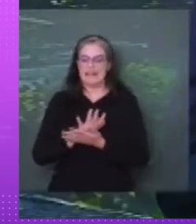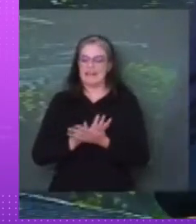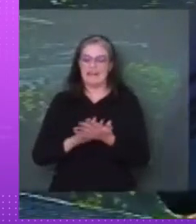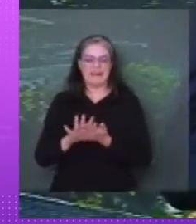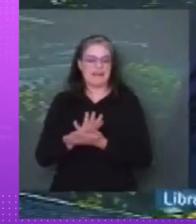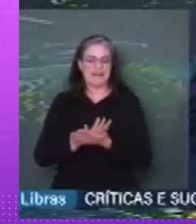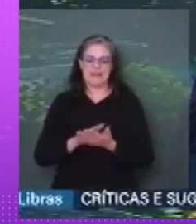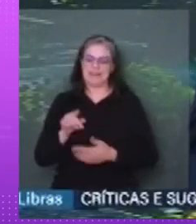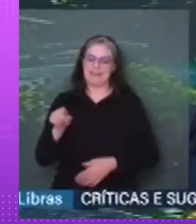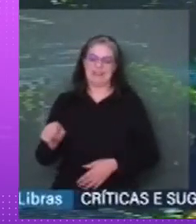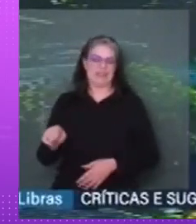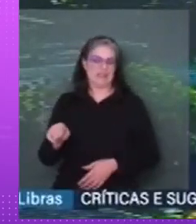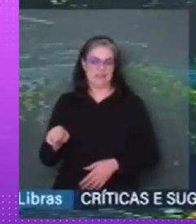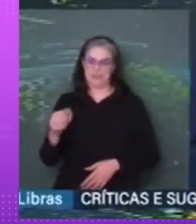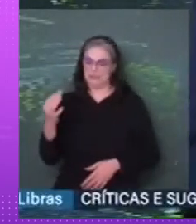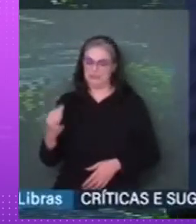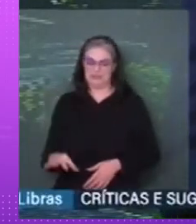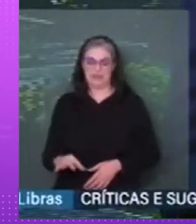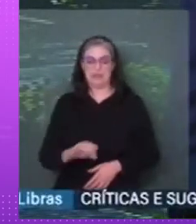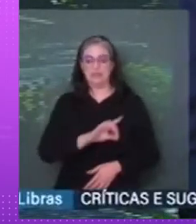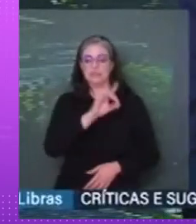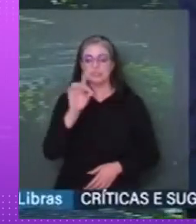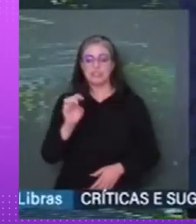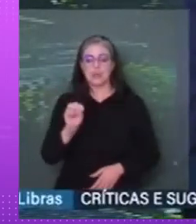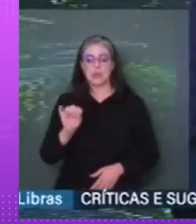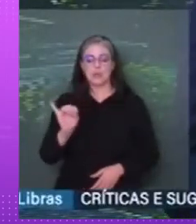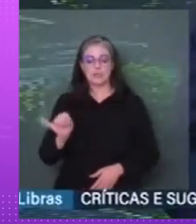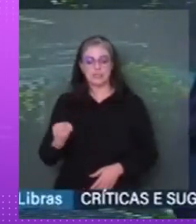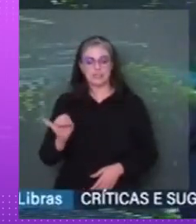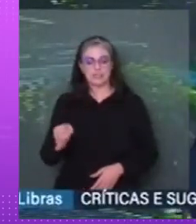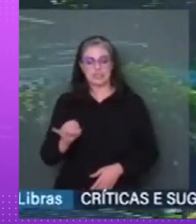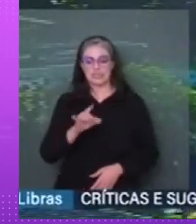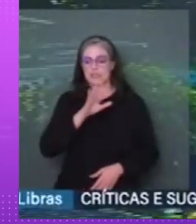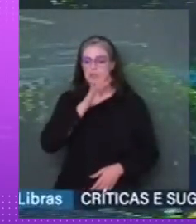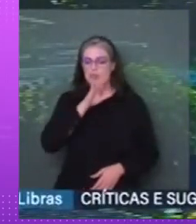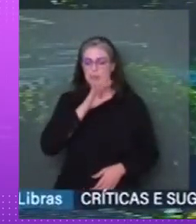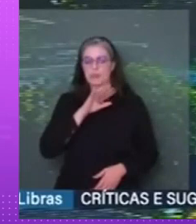com as investigações propriamente ditas. É essa história que